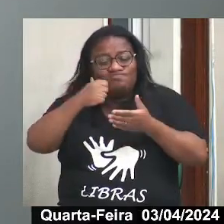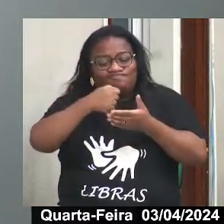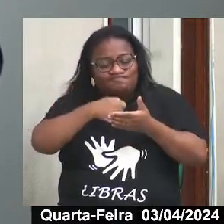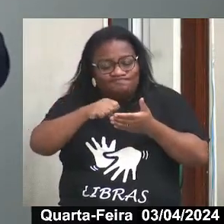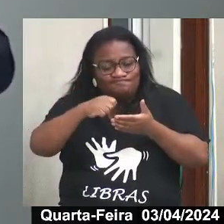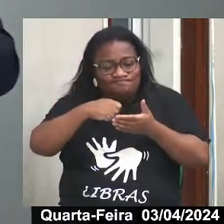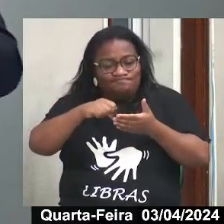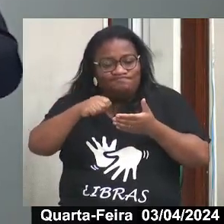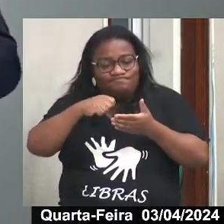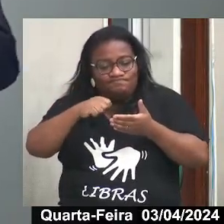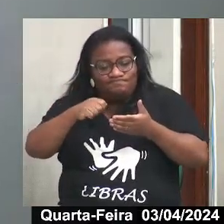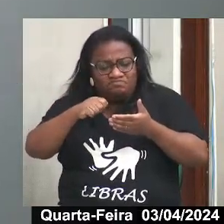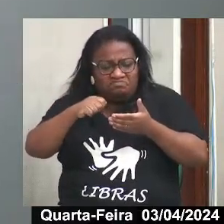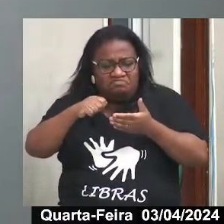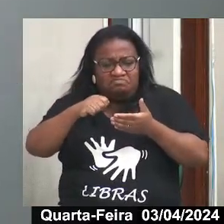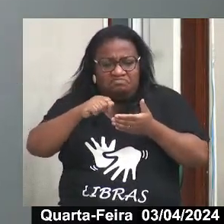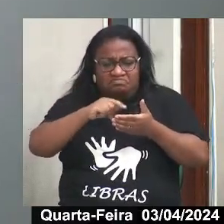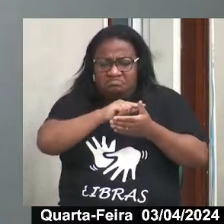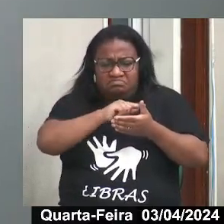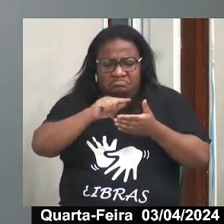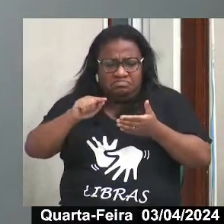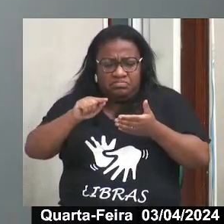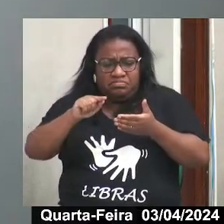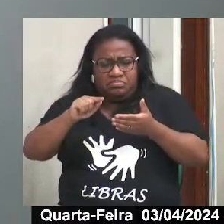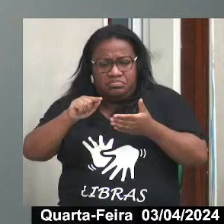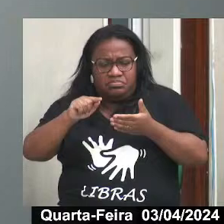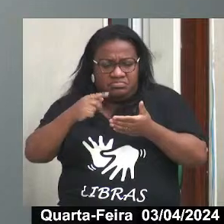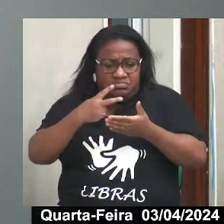escreve certo por linhas tortas.